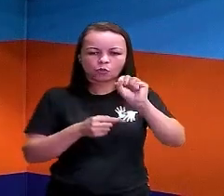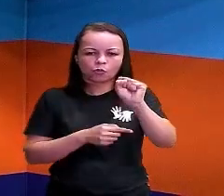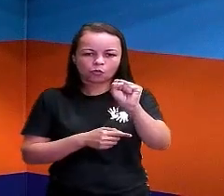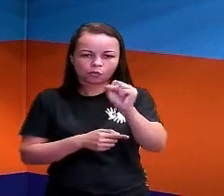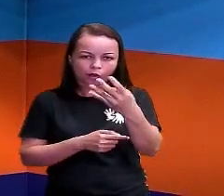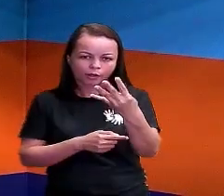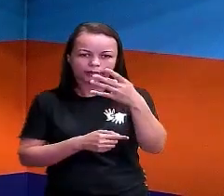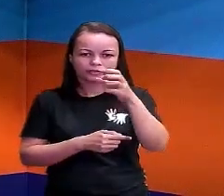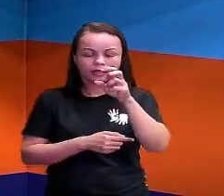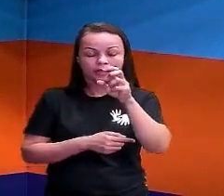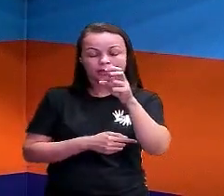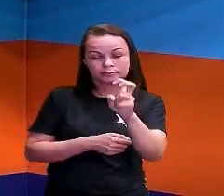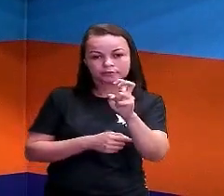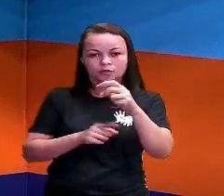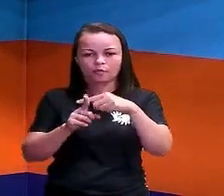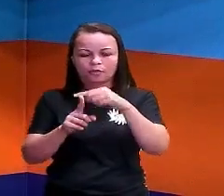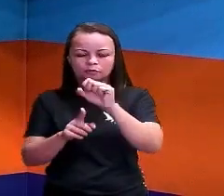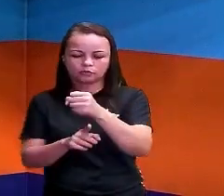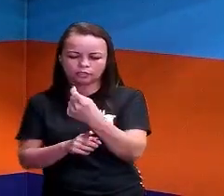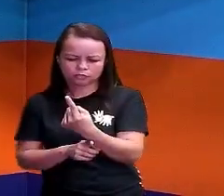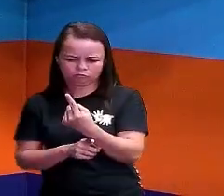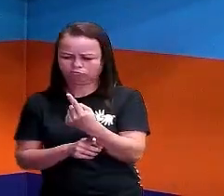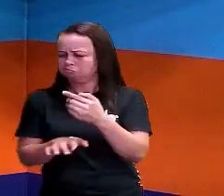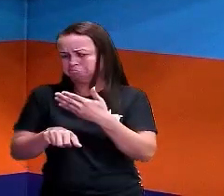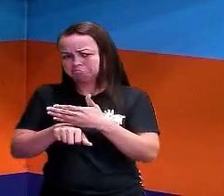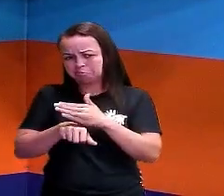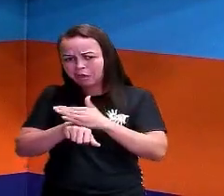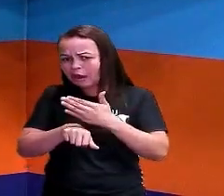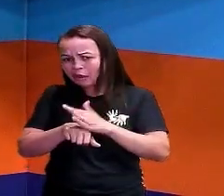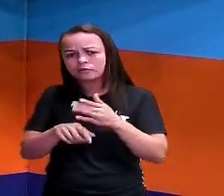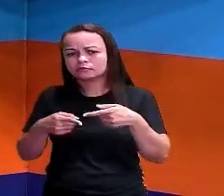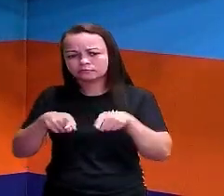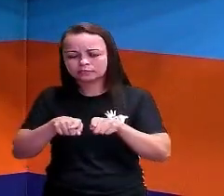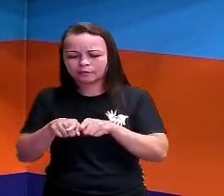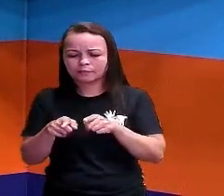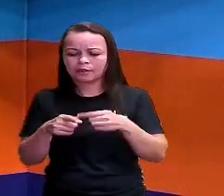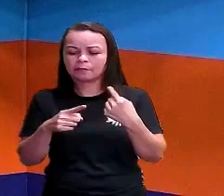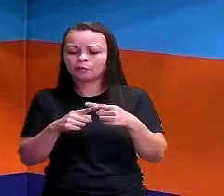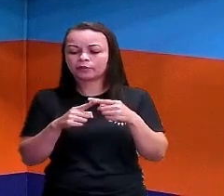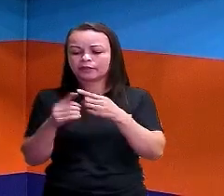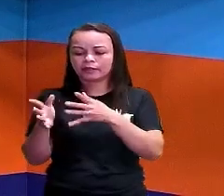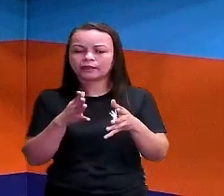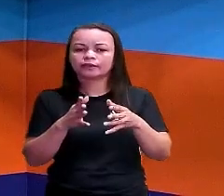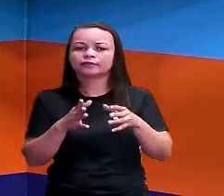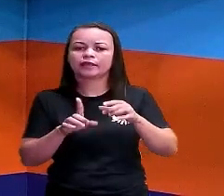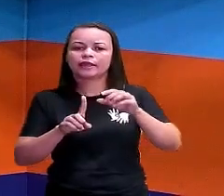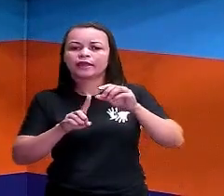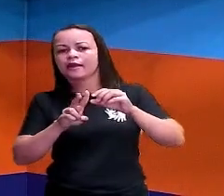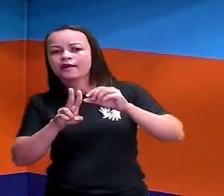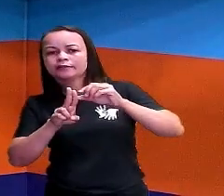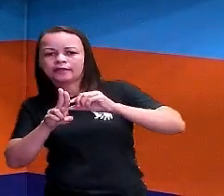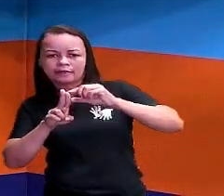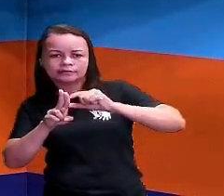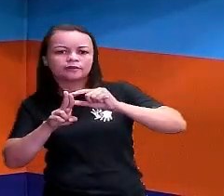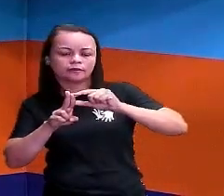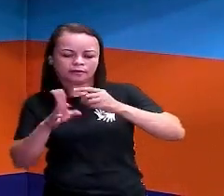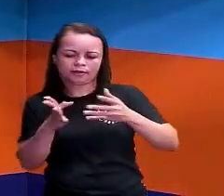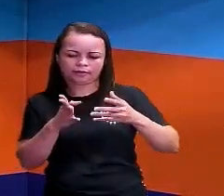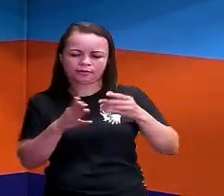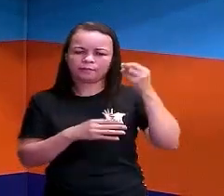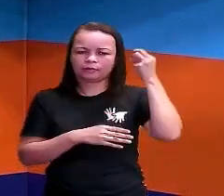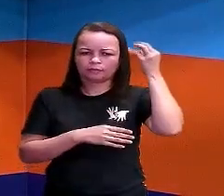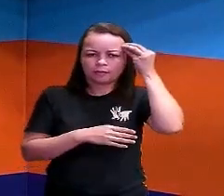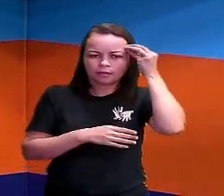81, né? Se for mais prático para mim, é mais prático, aquele que tá, ó, com dezena, posso até fazer mentalmente, tá? E depois